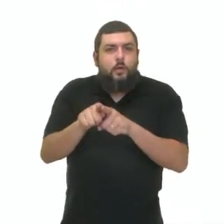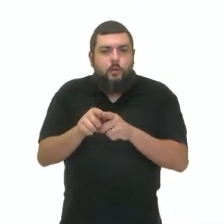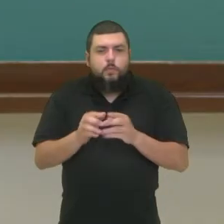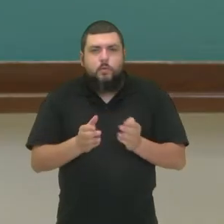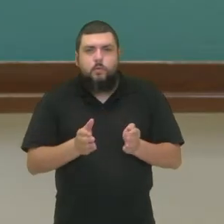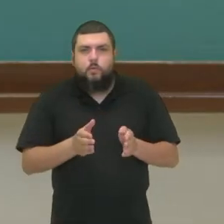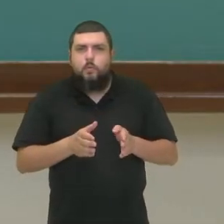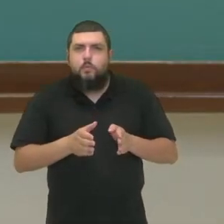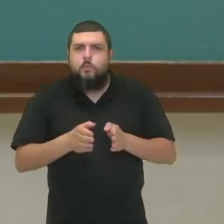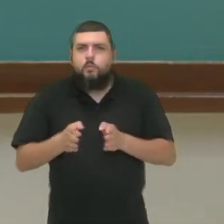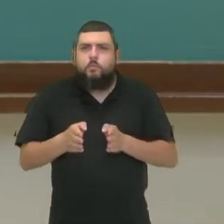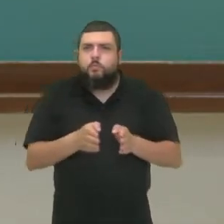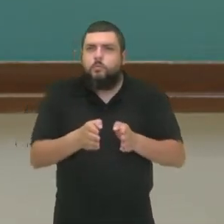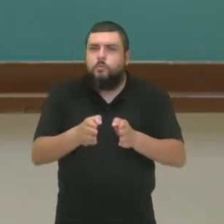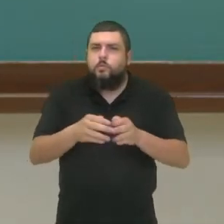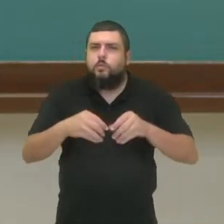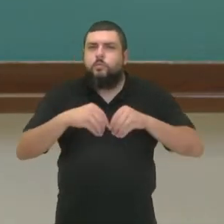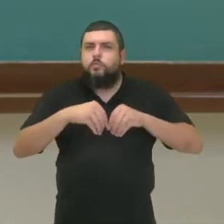cheio das expressões romanas, né?